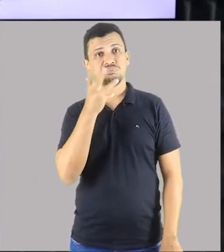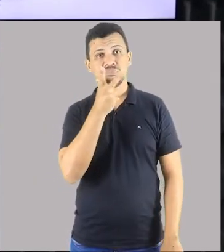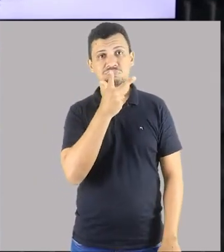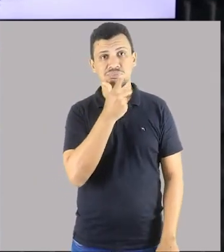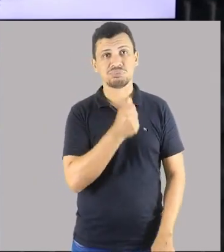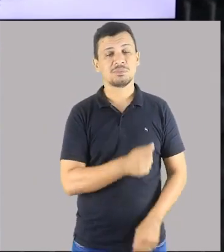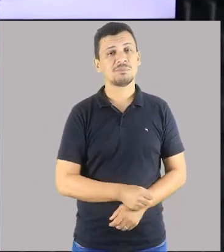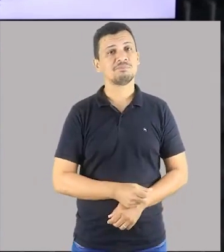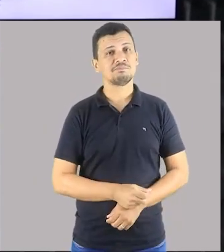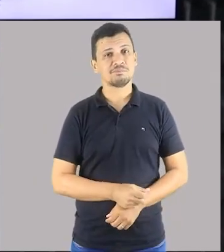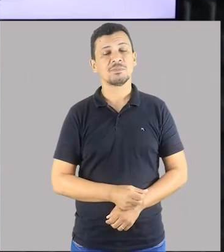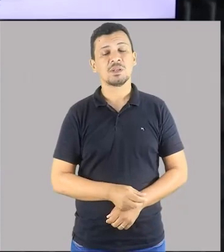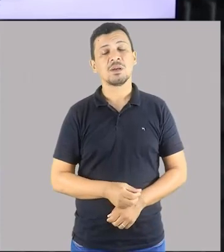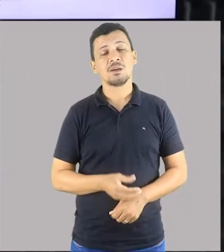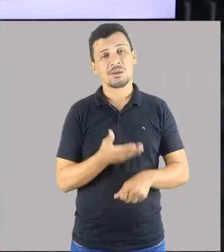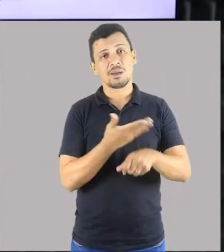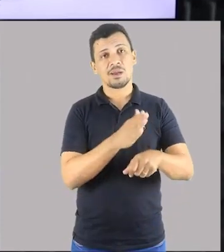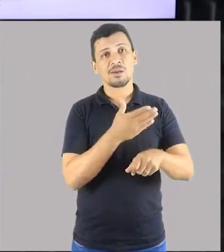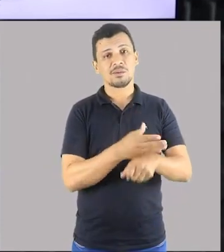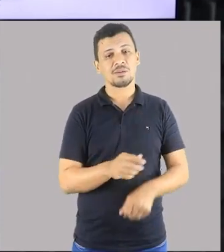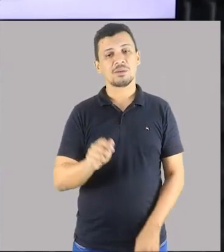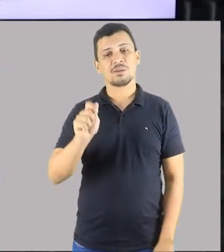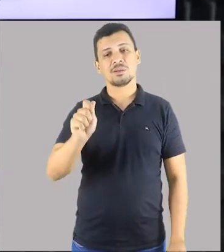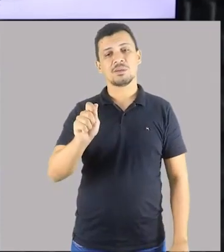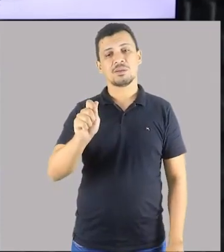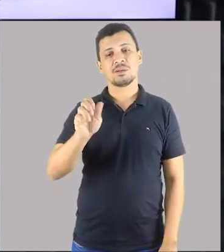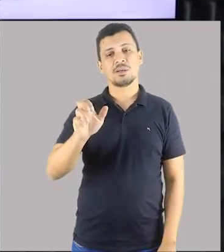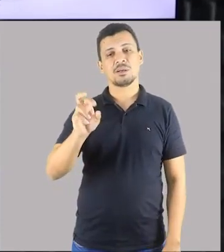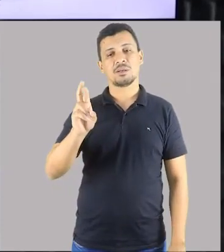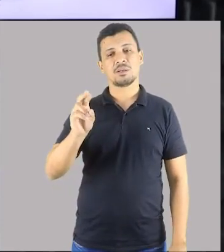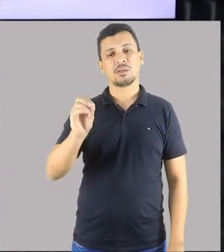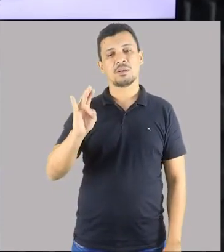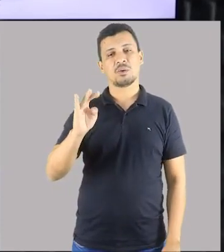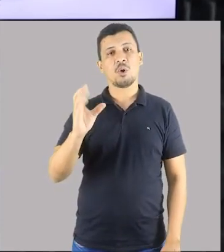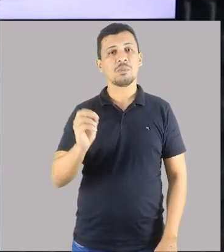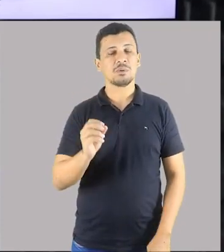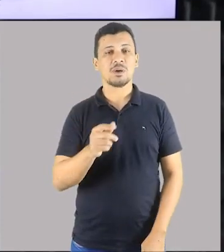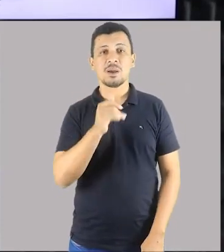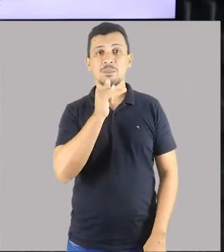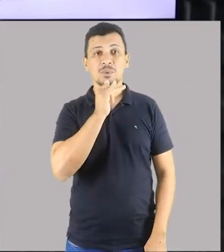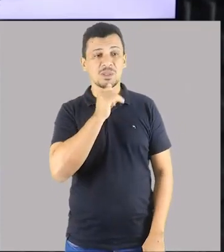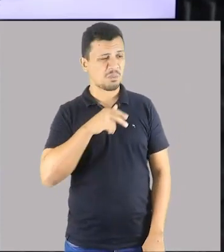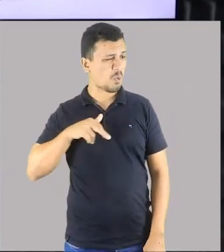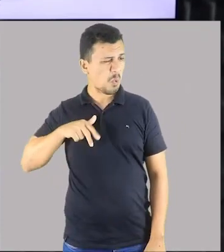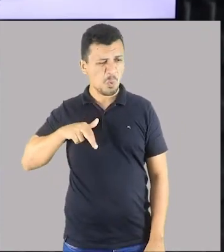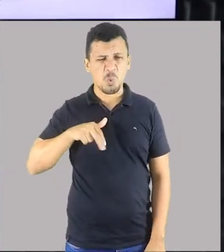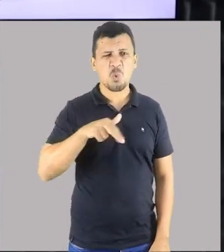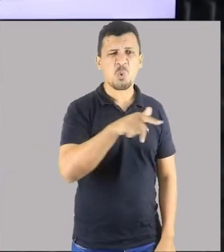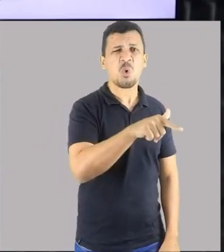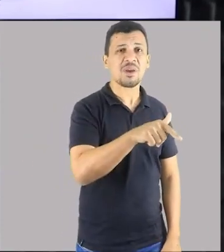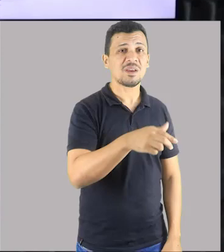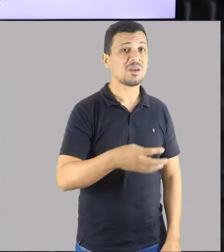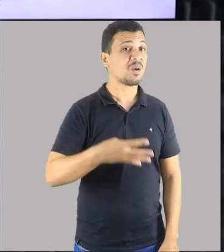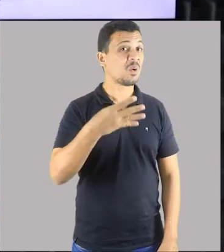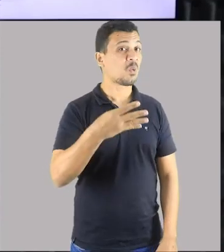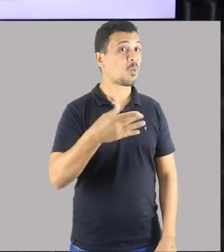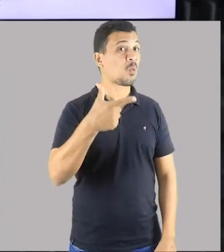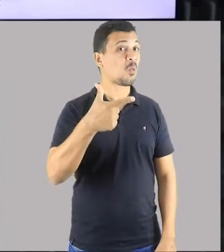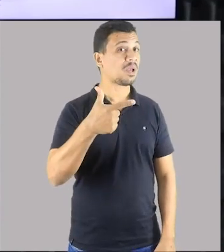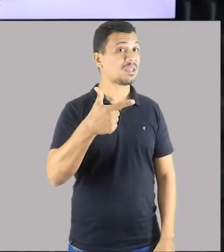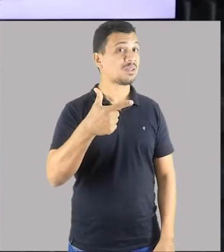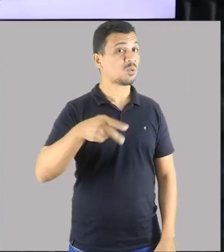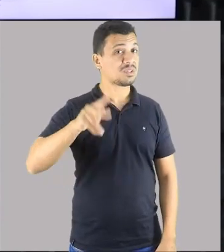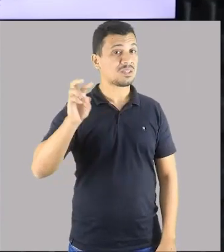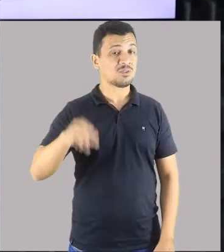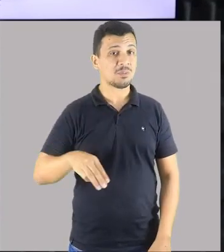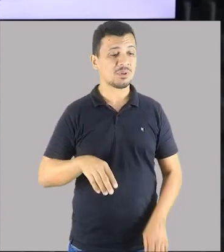São caracterizados como exercícios aeróbios. Então, correr uma maratona é um exercício aeróbio. Andar de bicicleta, passar